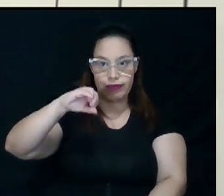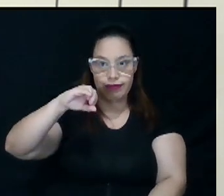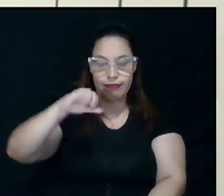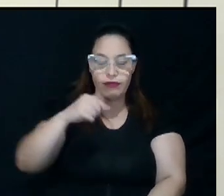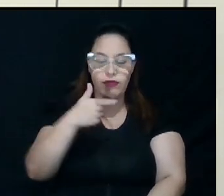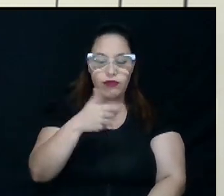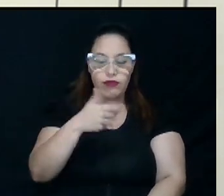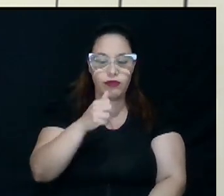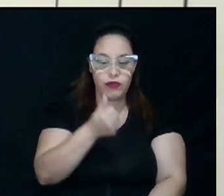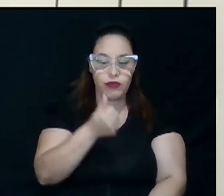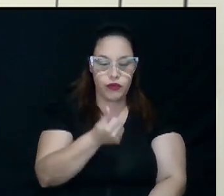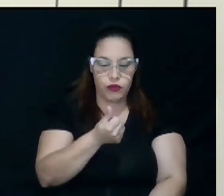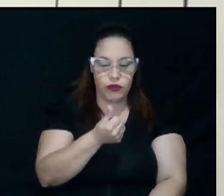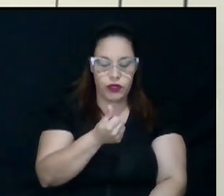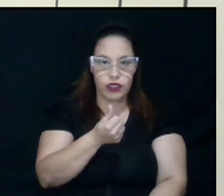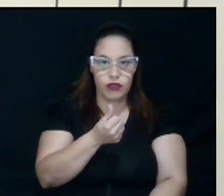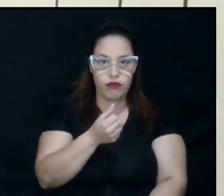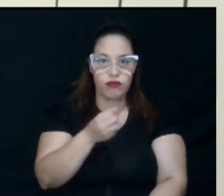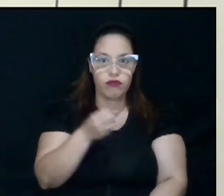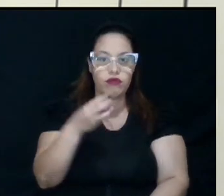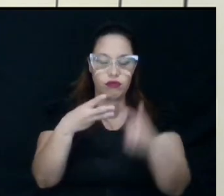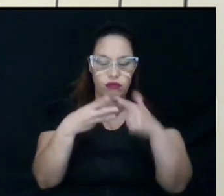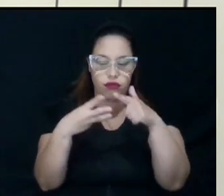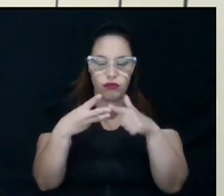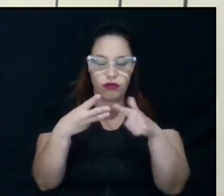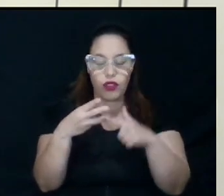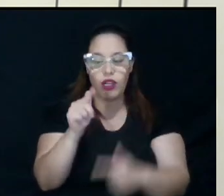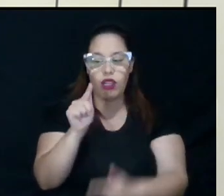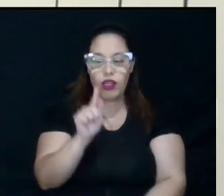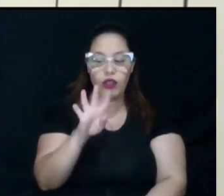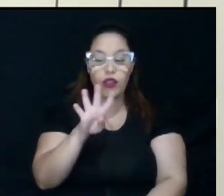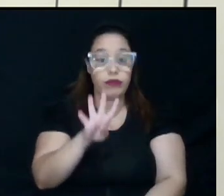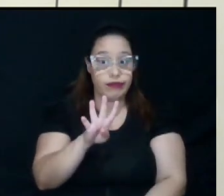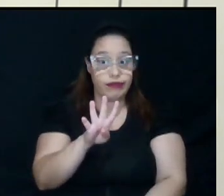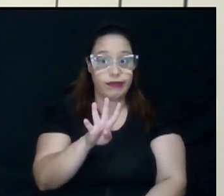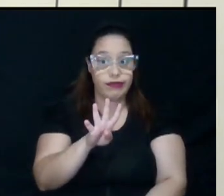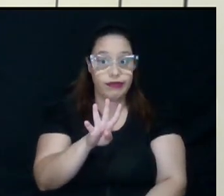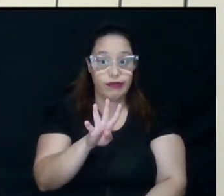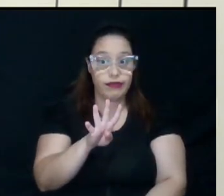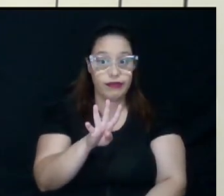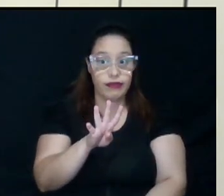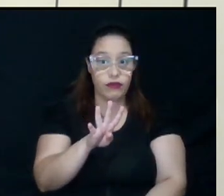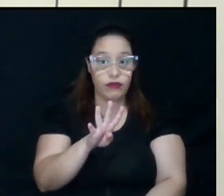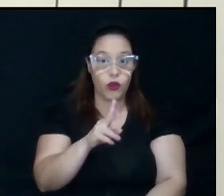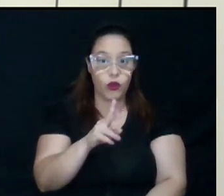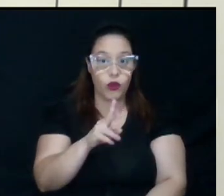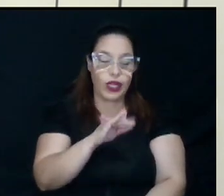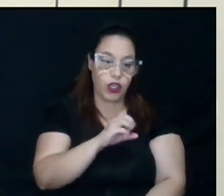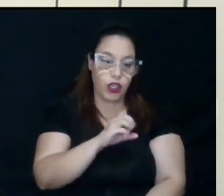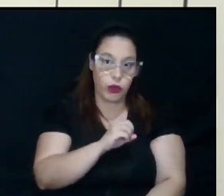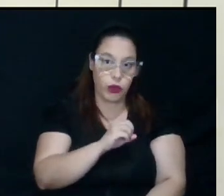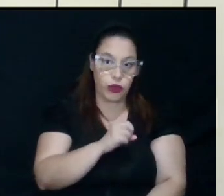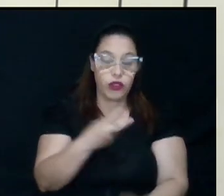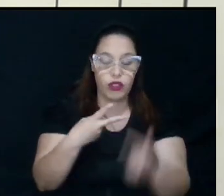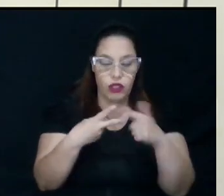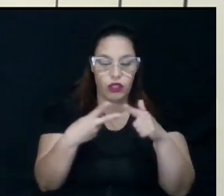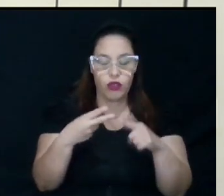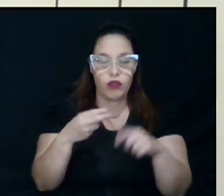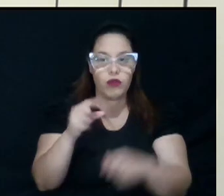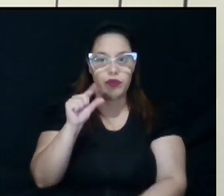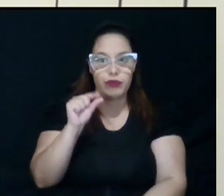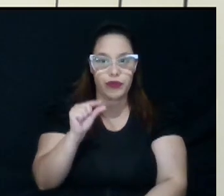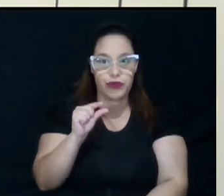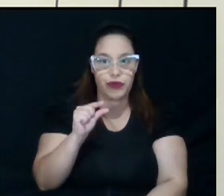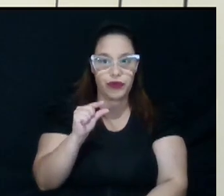apenas 3 do G4, mas o Sport, que está na 4ª colocação, tem 2 jogos a menos. A rodada